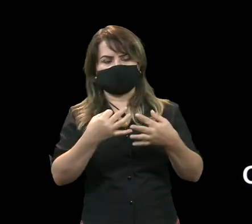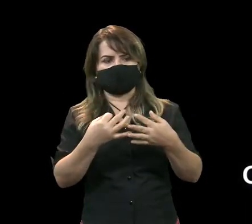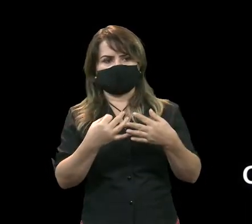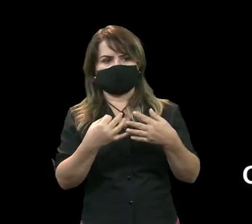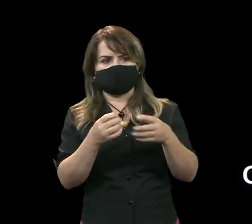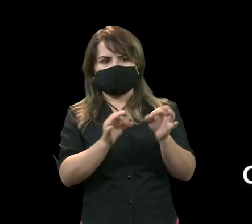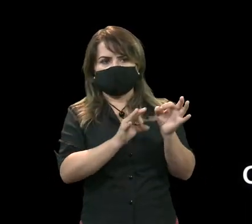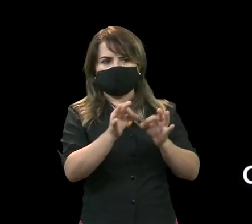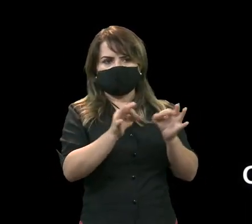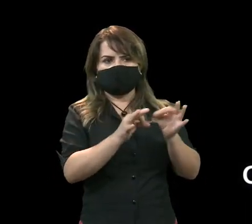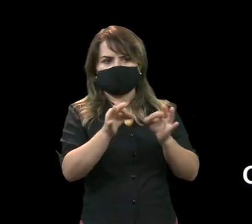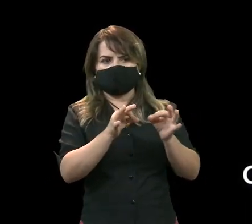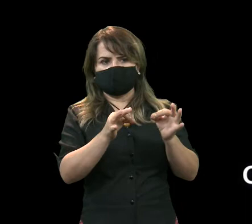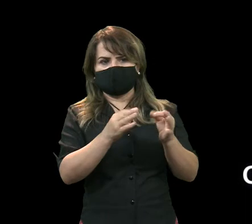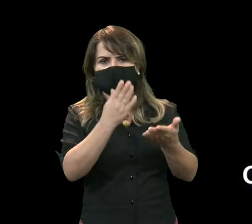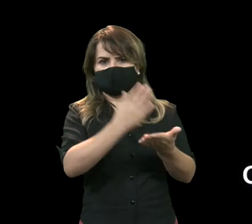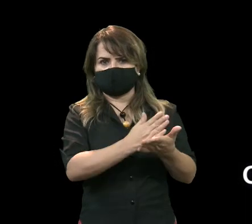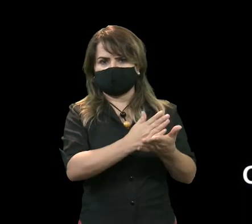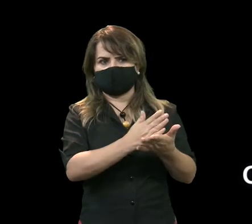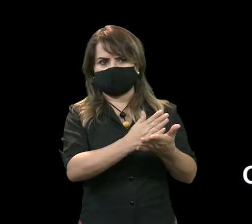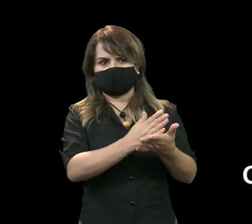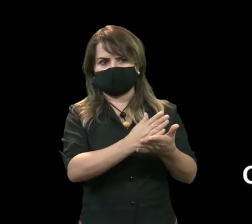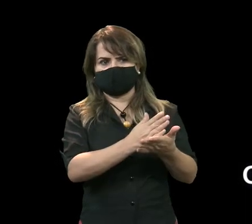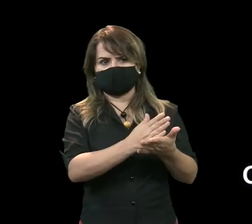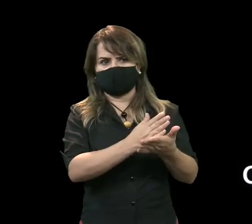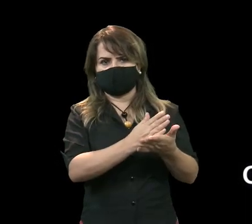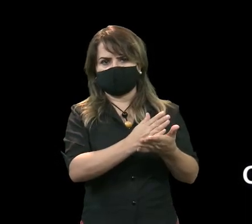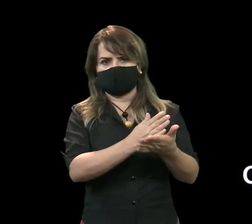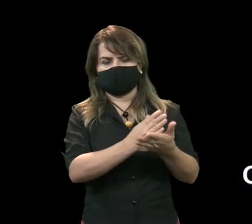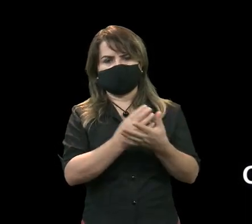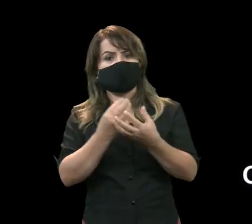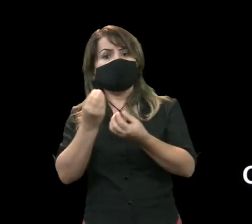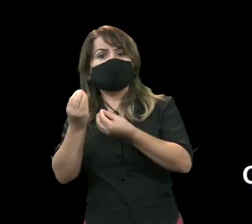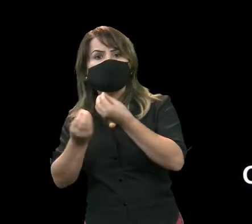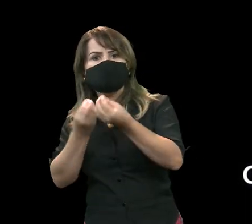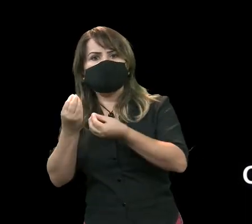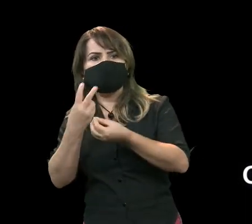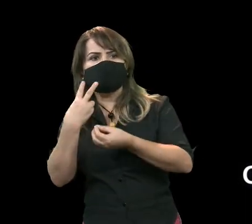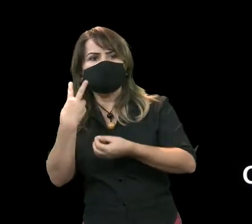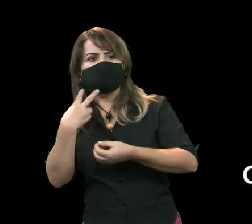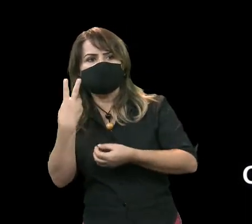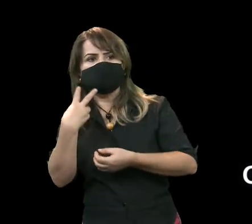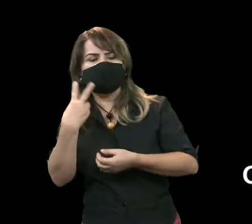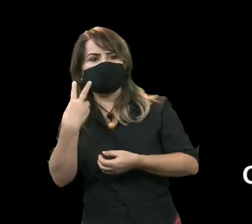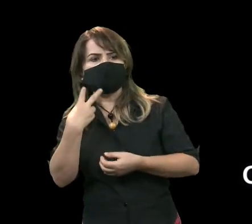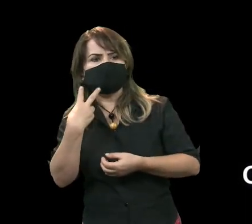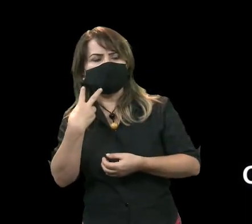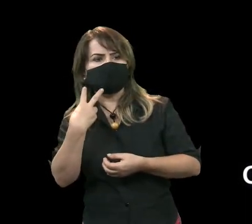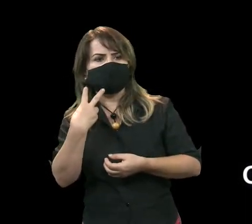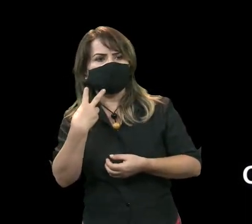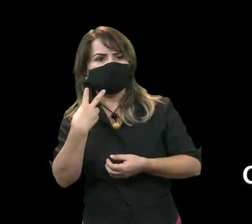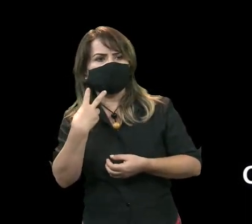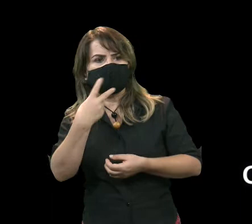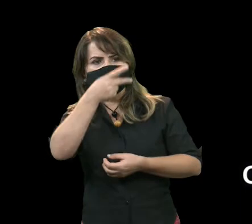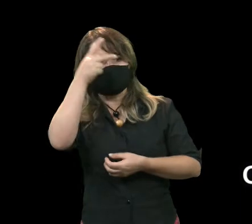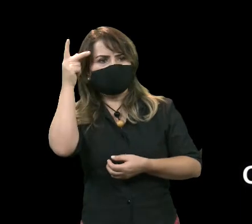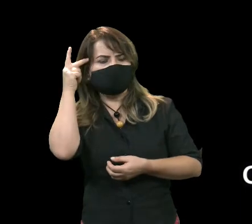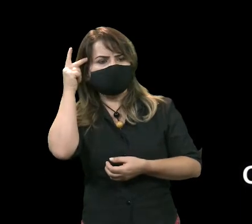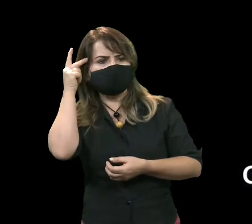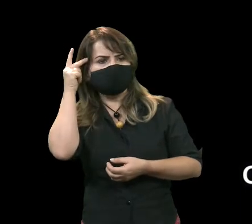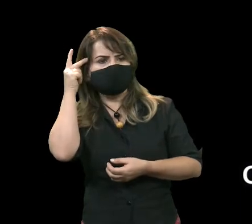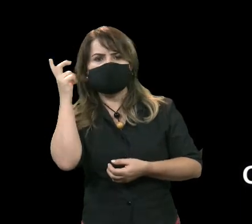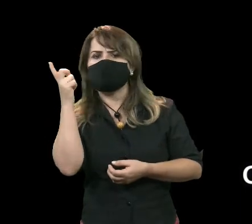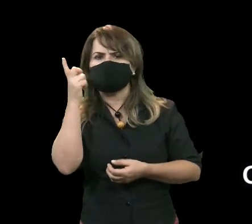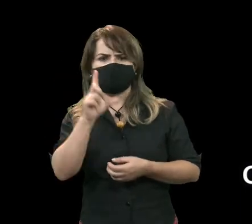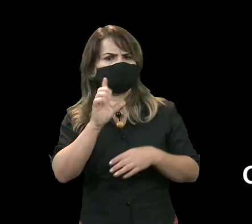enterrado. Ele quer dizer que os nossos vereadores que estão nas comissões não são capazes de fornecer pareceres